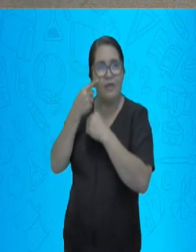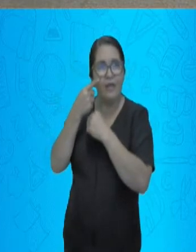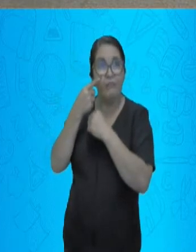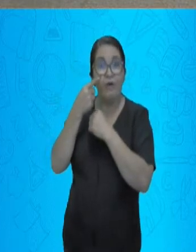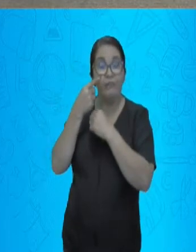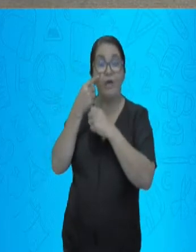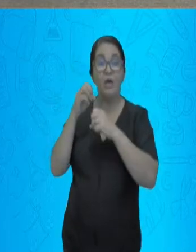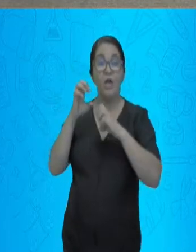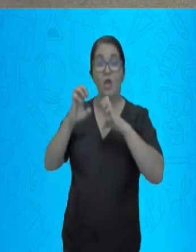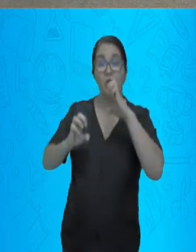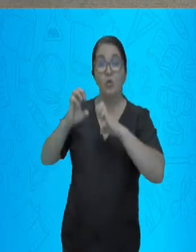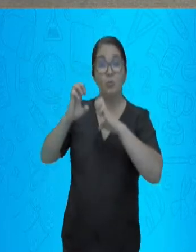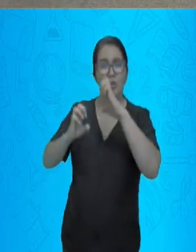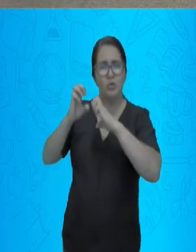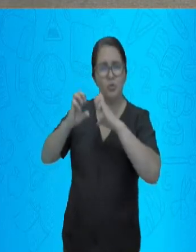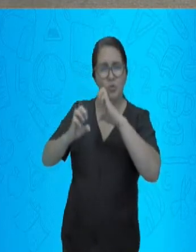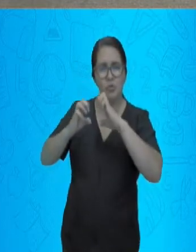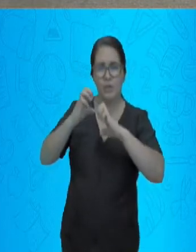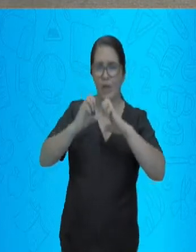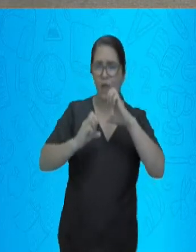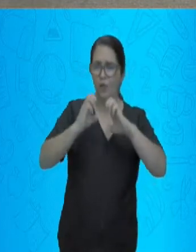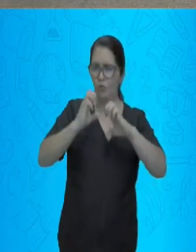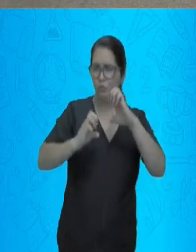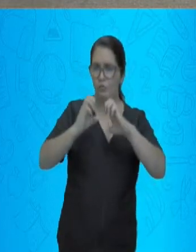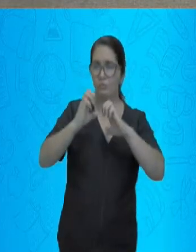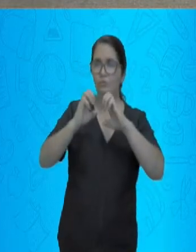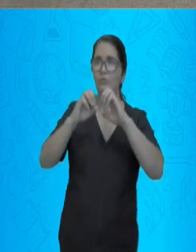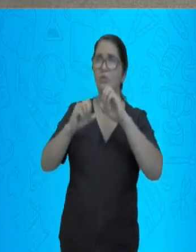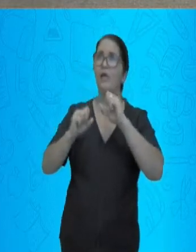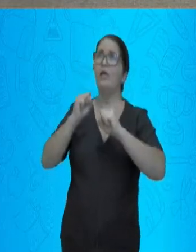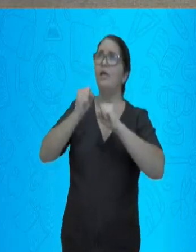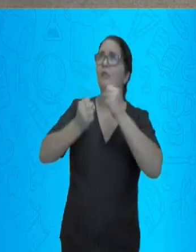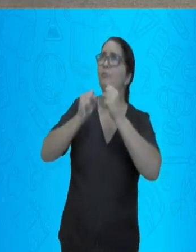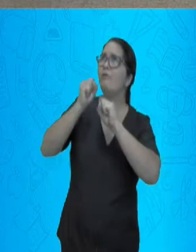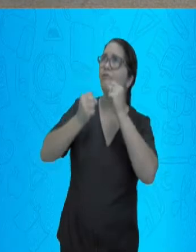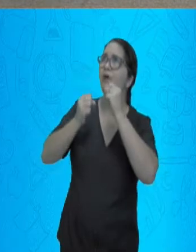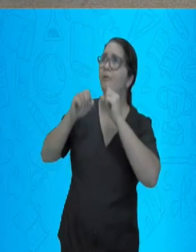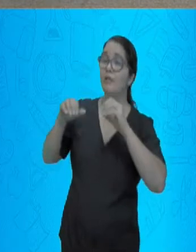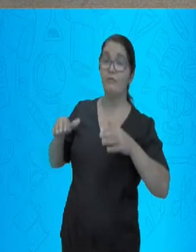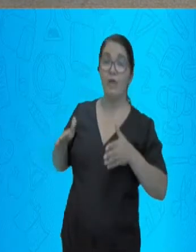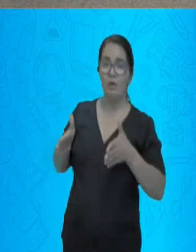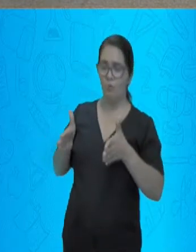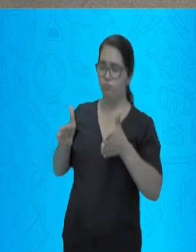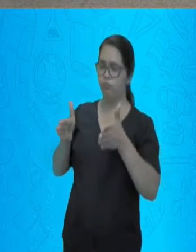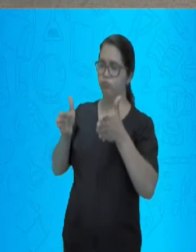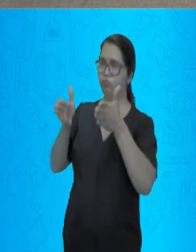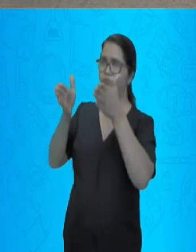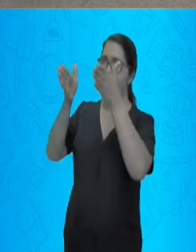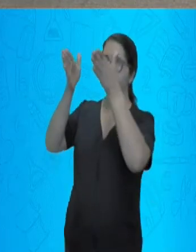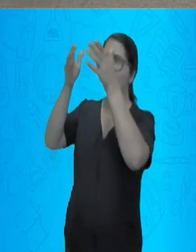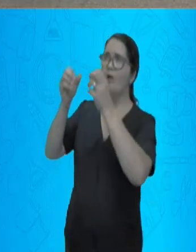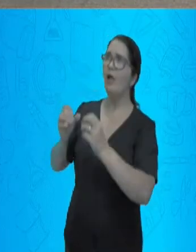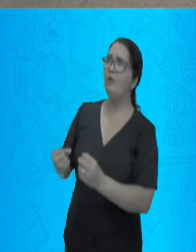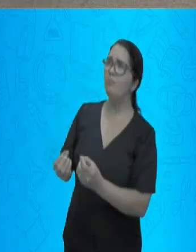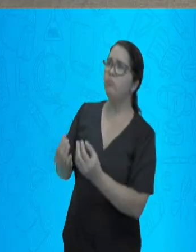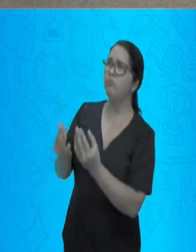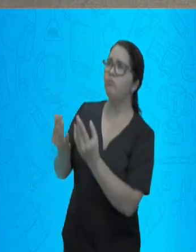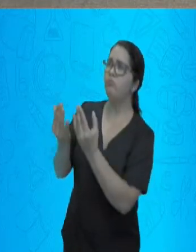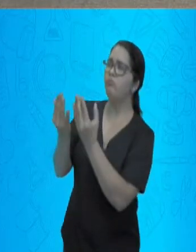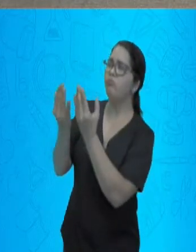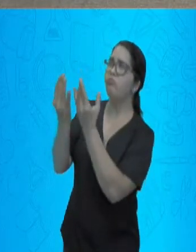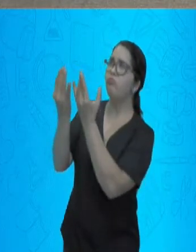de indústria? Por quê? O gás carbônico, ou o CO2,